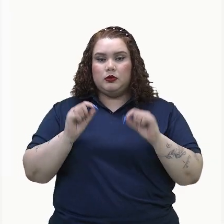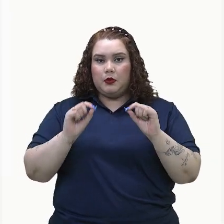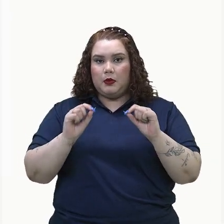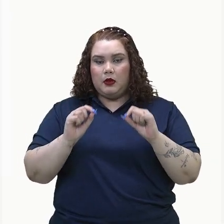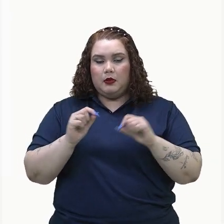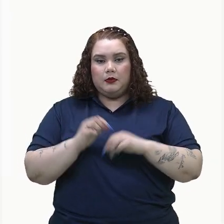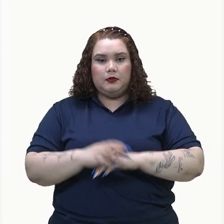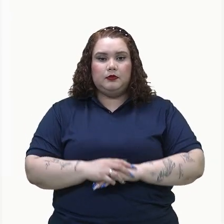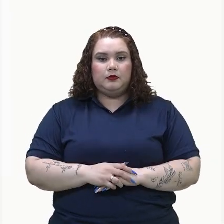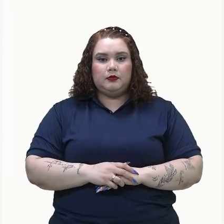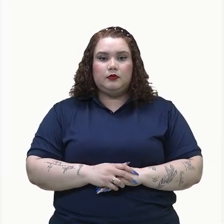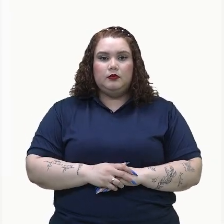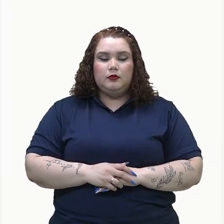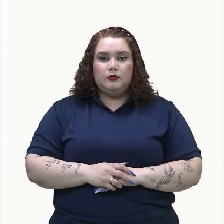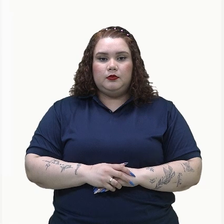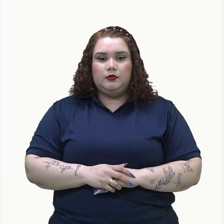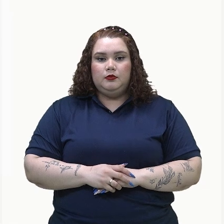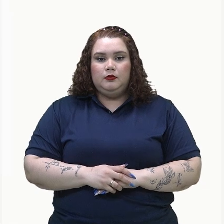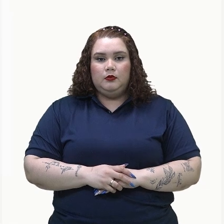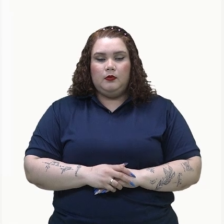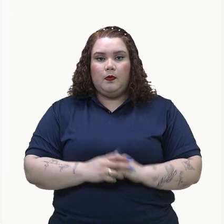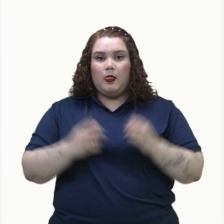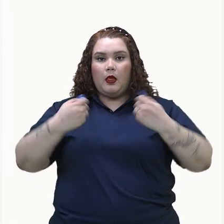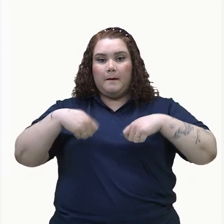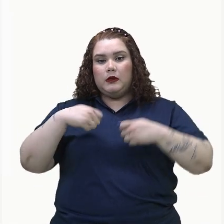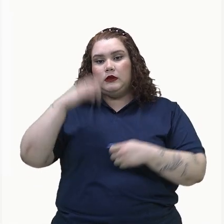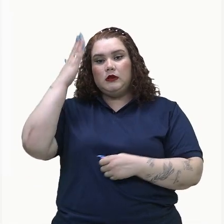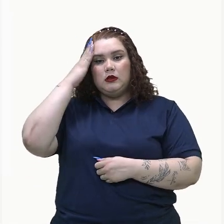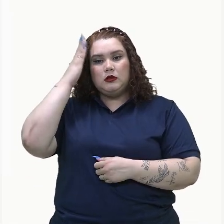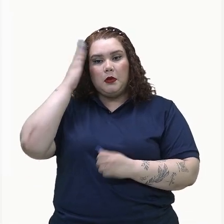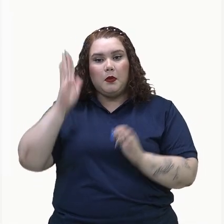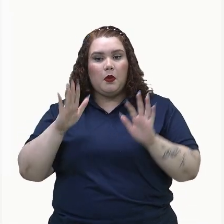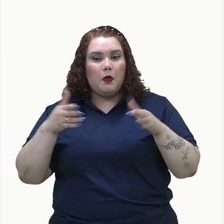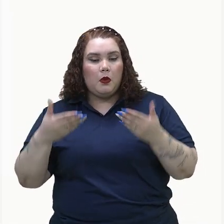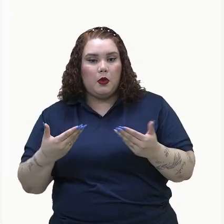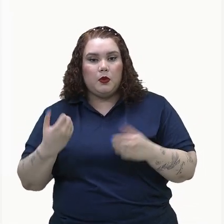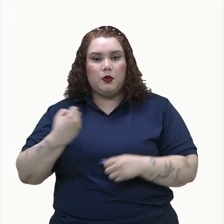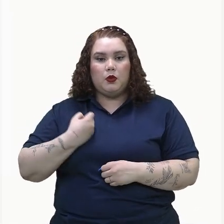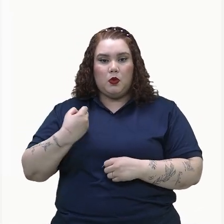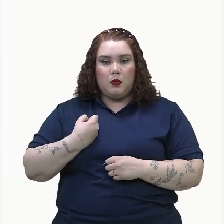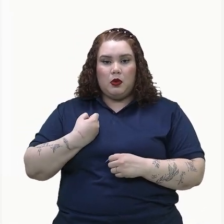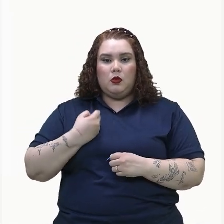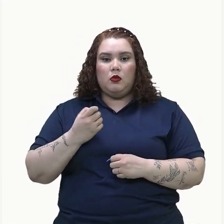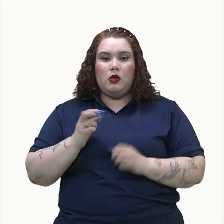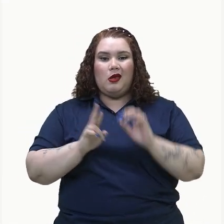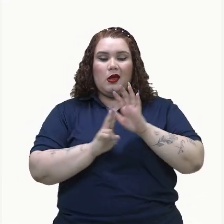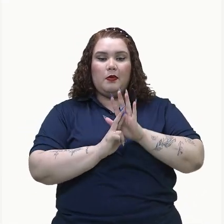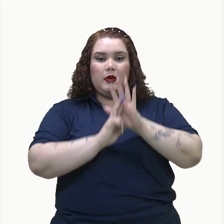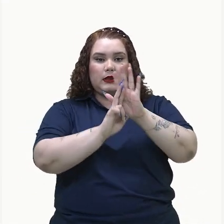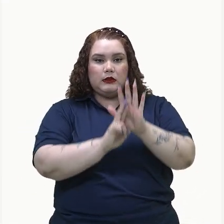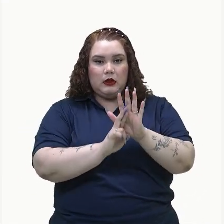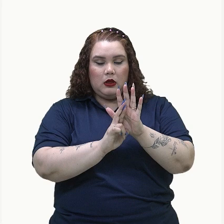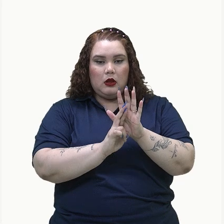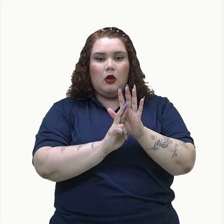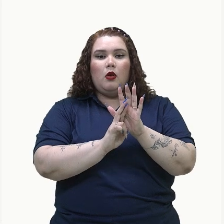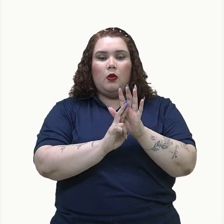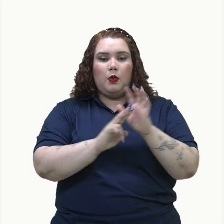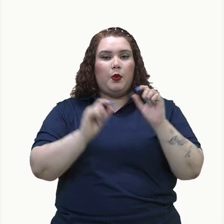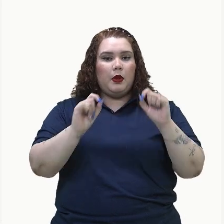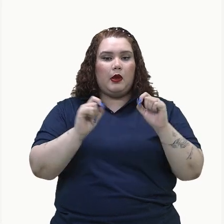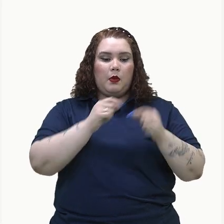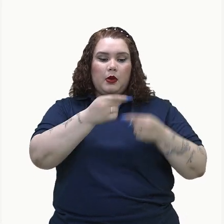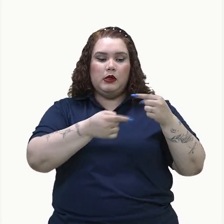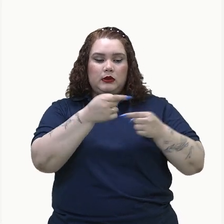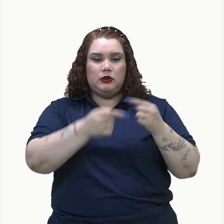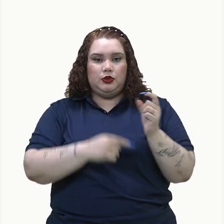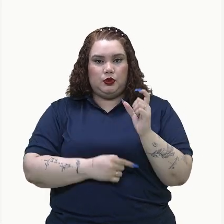né, nós precisamos saber o valor dos resistores, né, dos resistores que